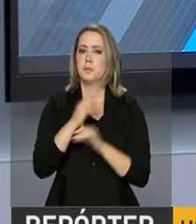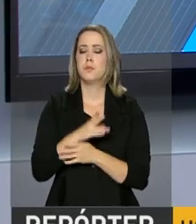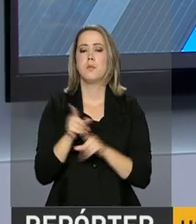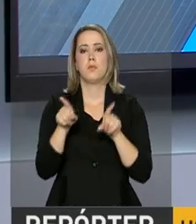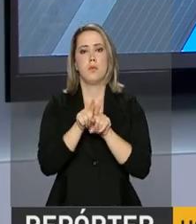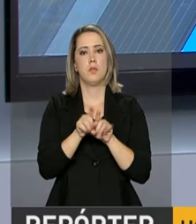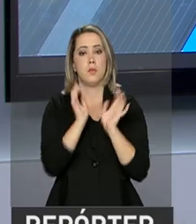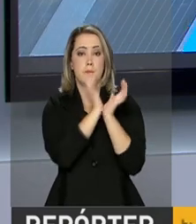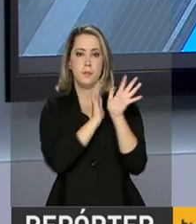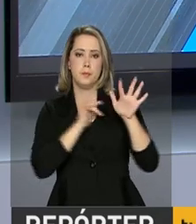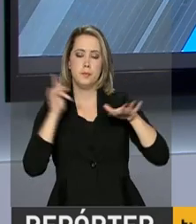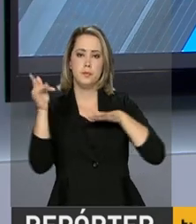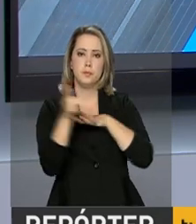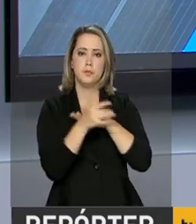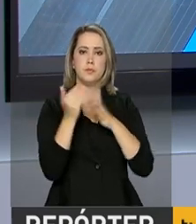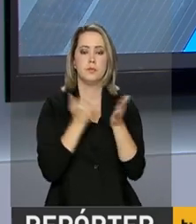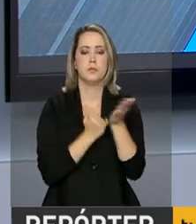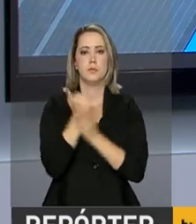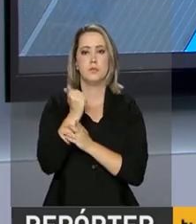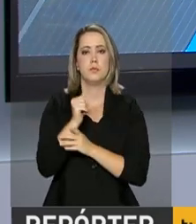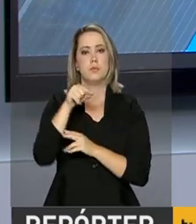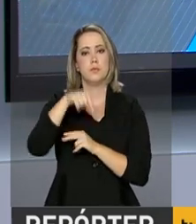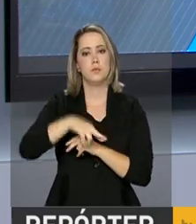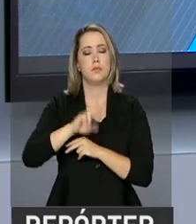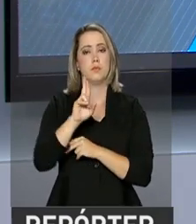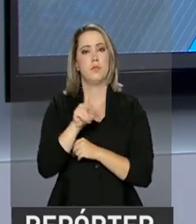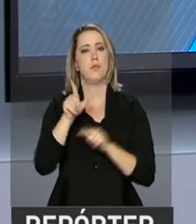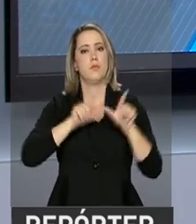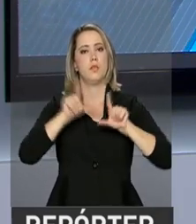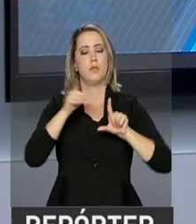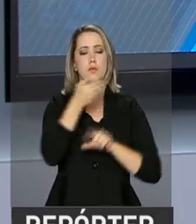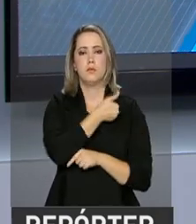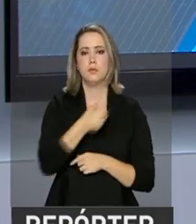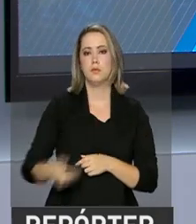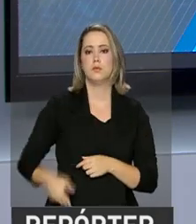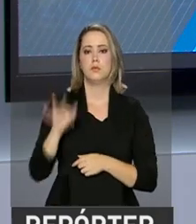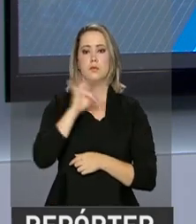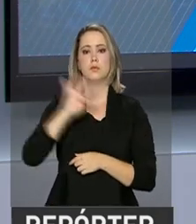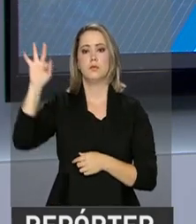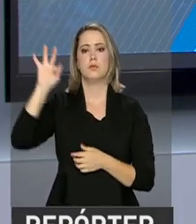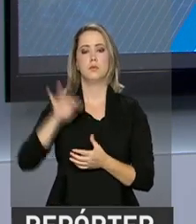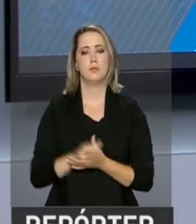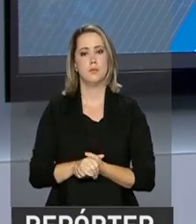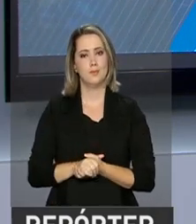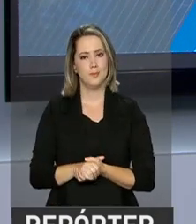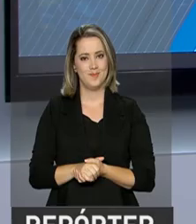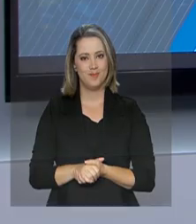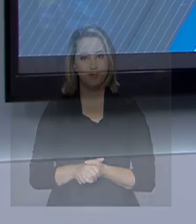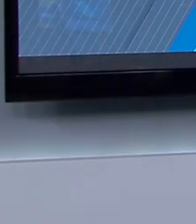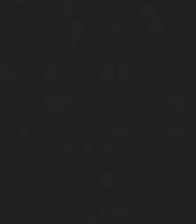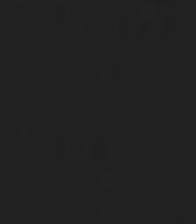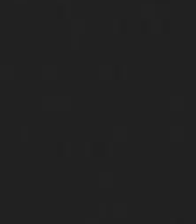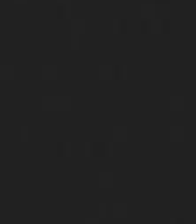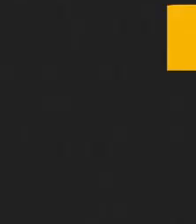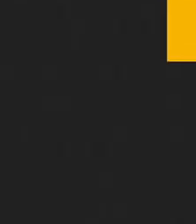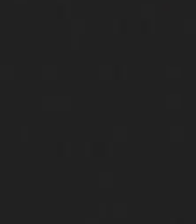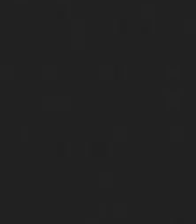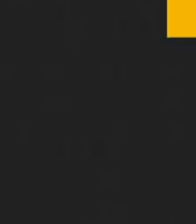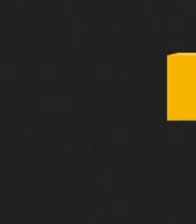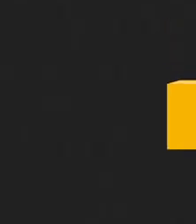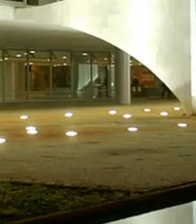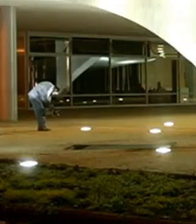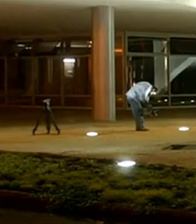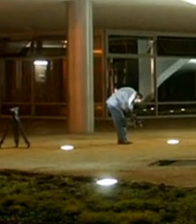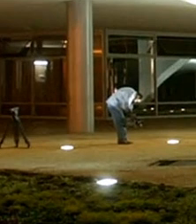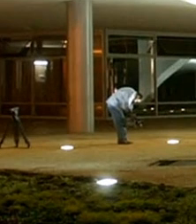acompanha também em nossas redes sociais. Continue com a gente aqui na NBR, a TV do Governo Federal.